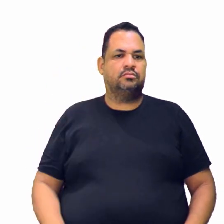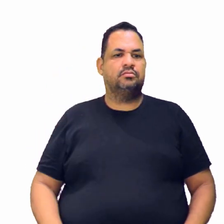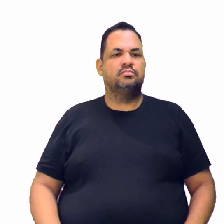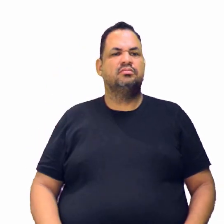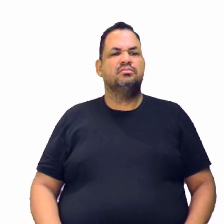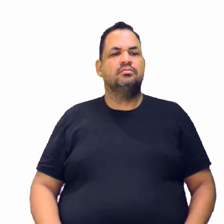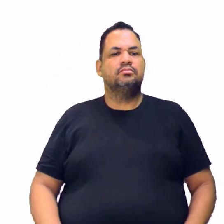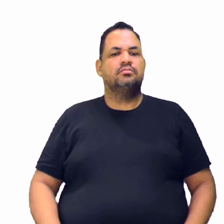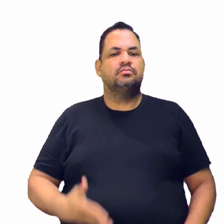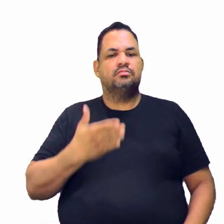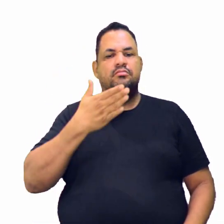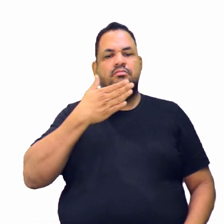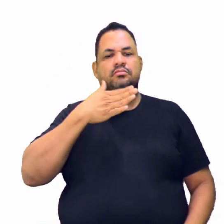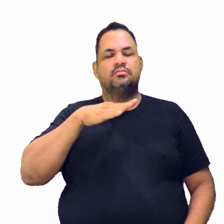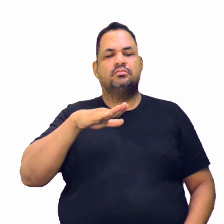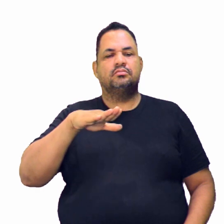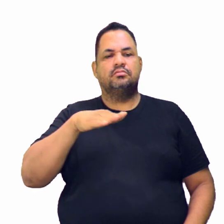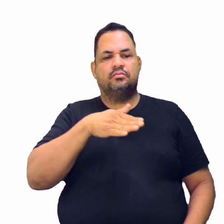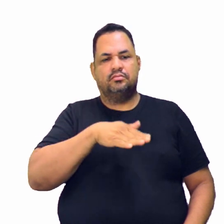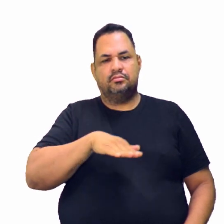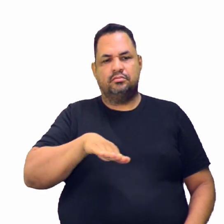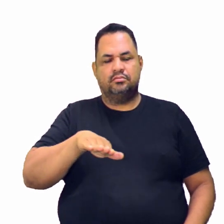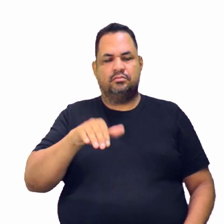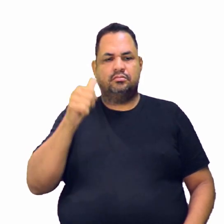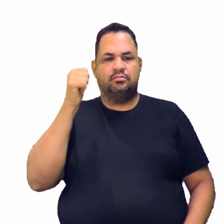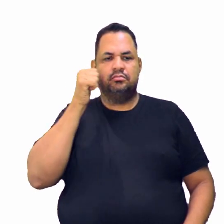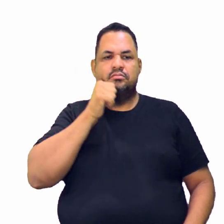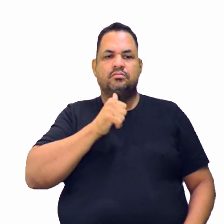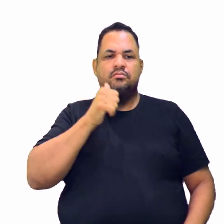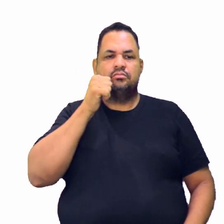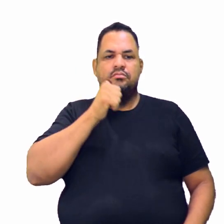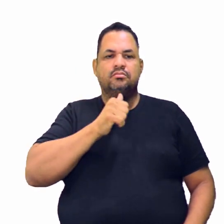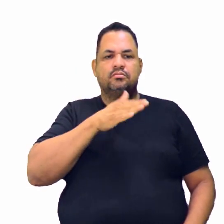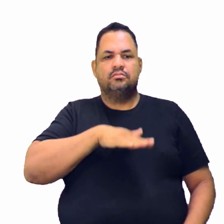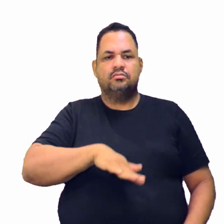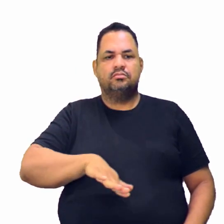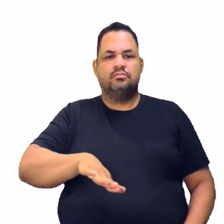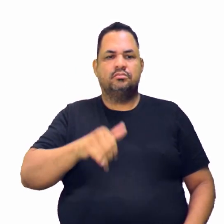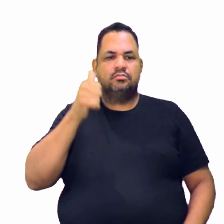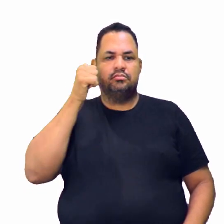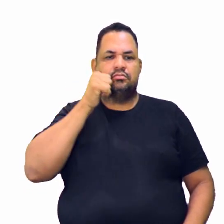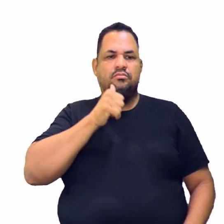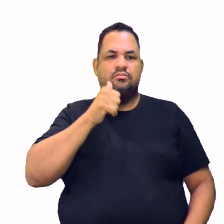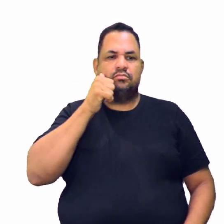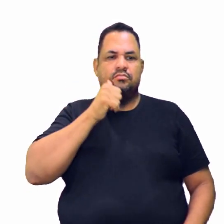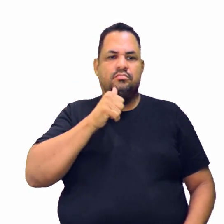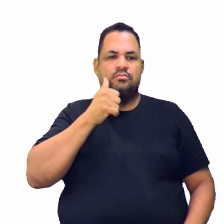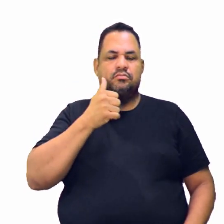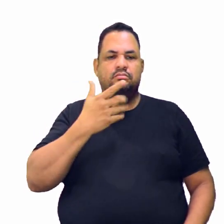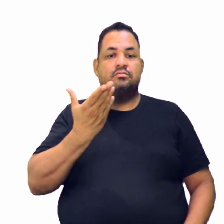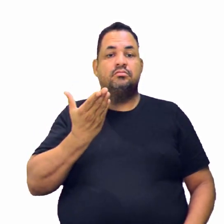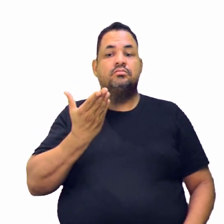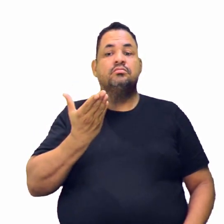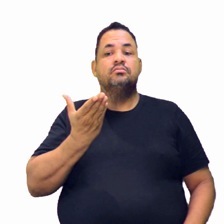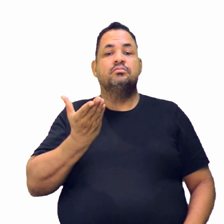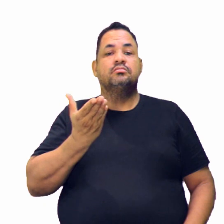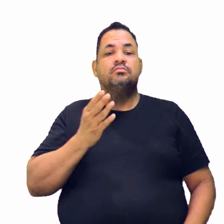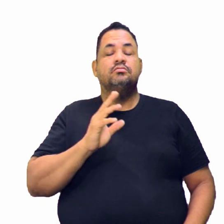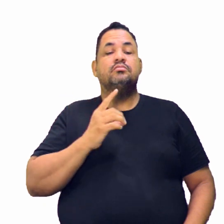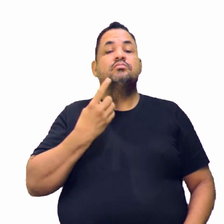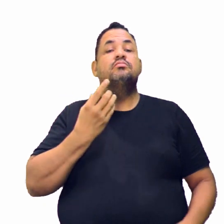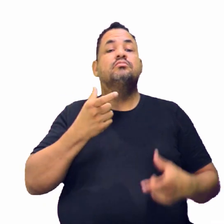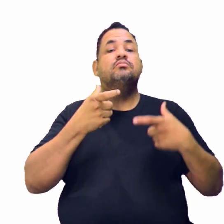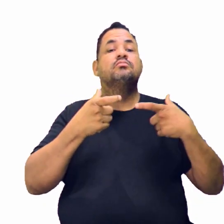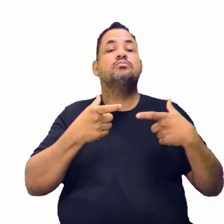bem, menina, tá bom? Ó, a palavra principal. Aí onde que vai